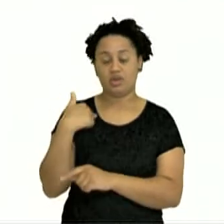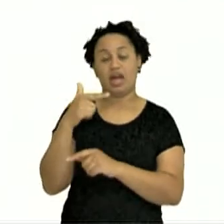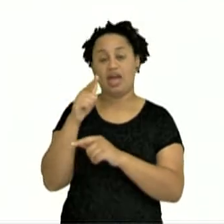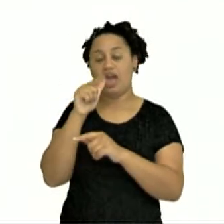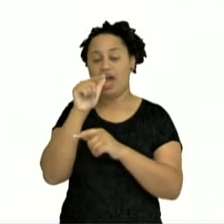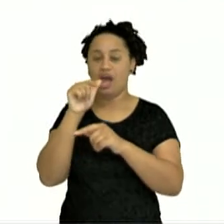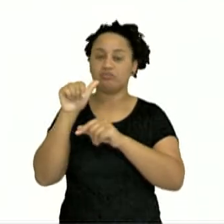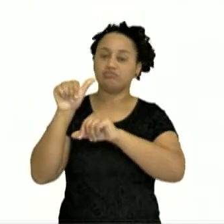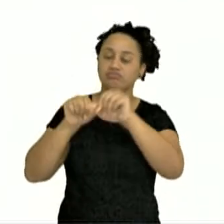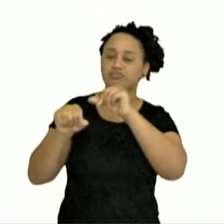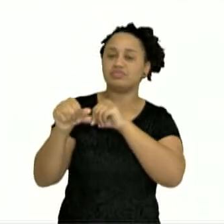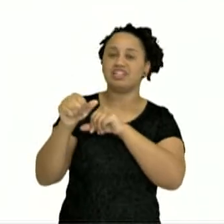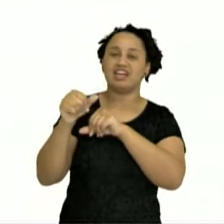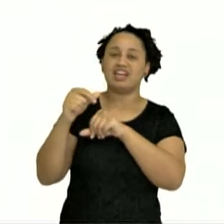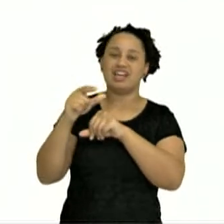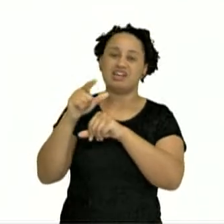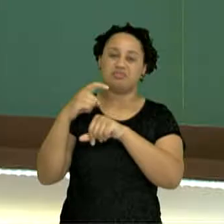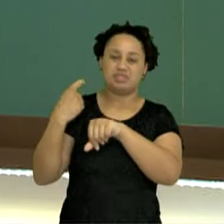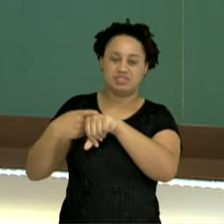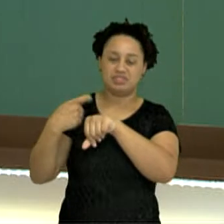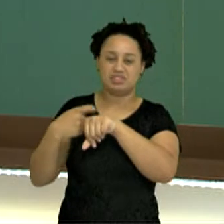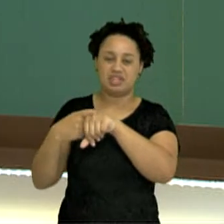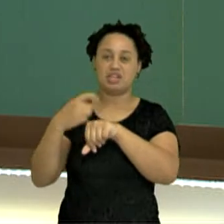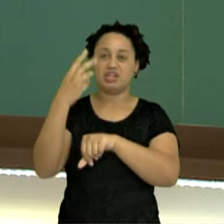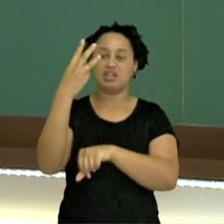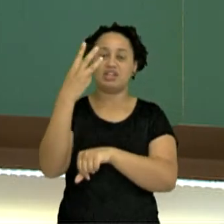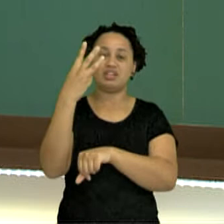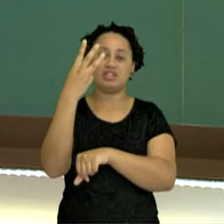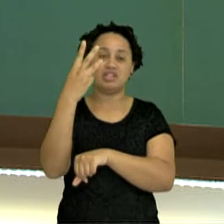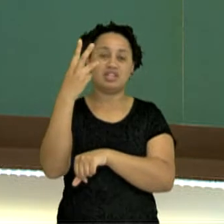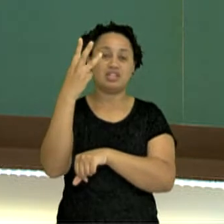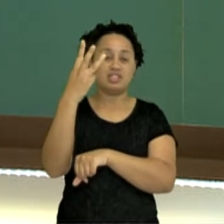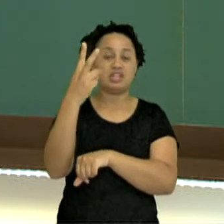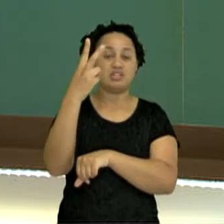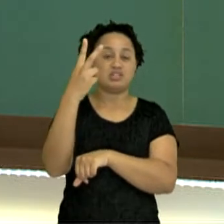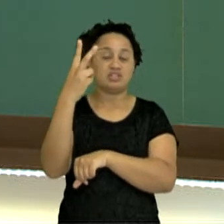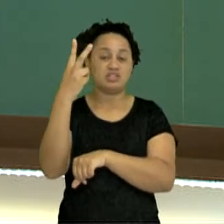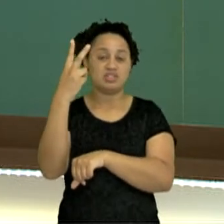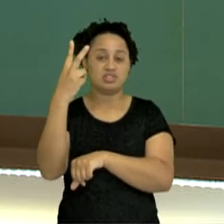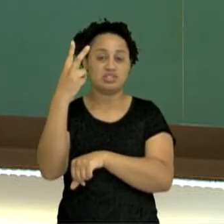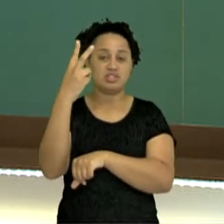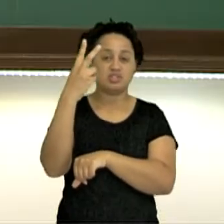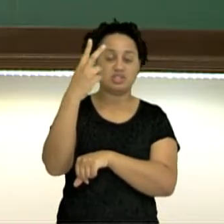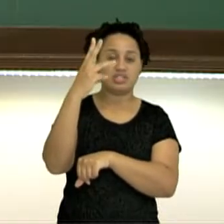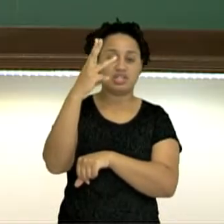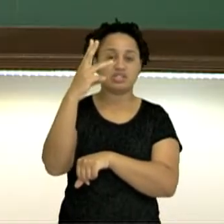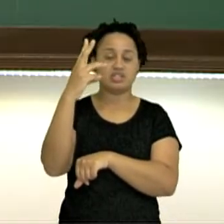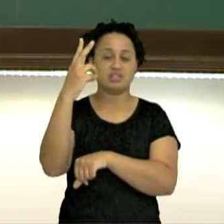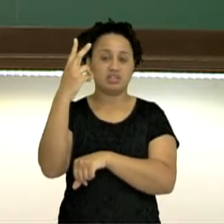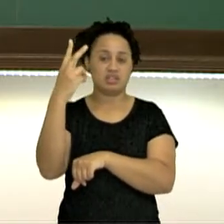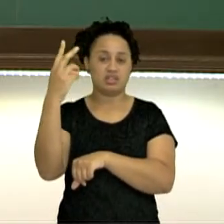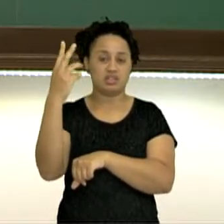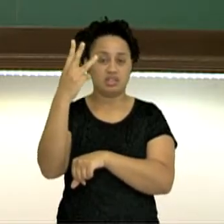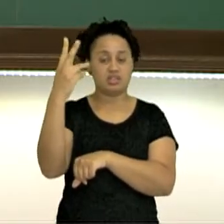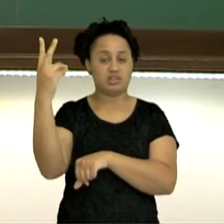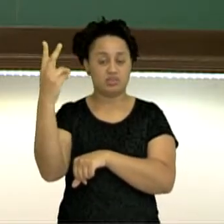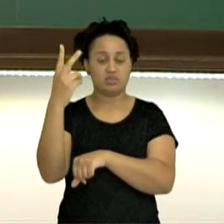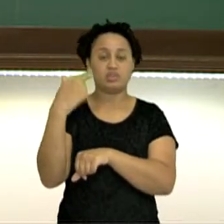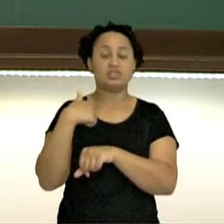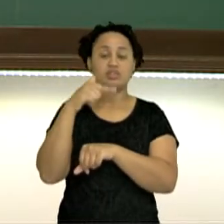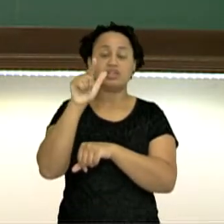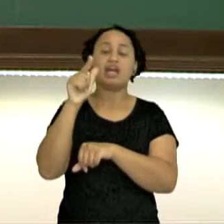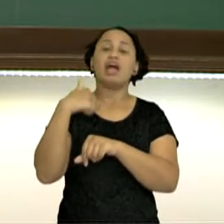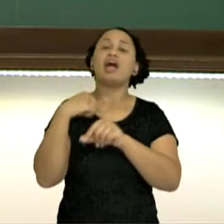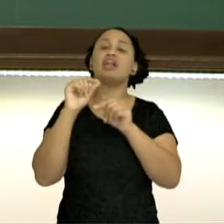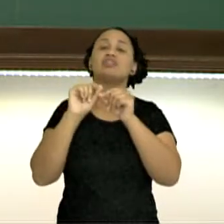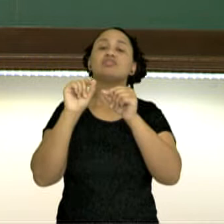água e o 212 graus Fahrenheit como ponto de ebulição da água. Já a escala Kelvin, ela